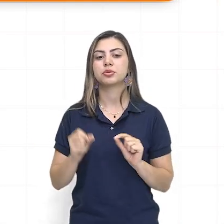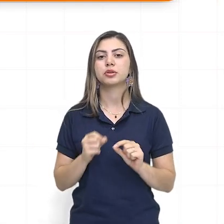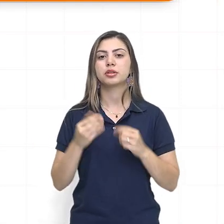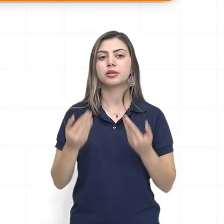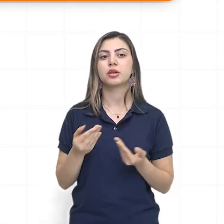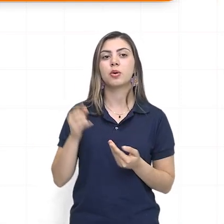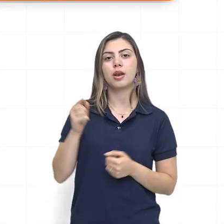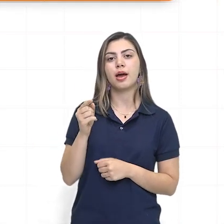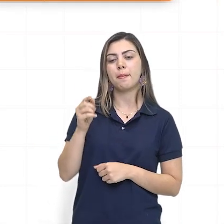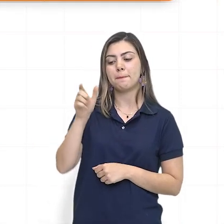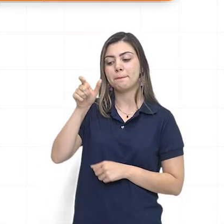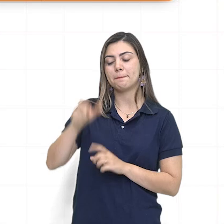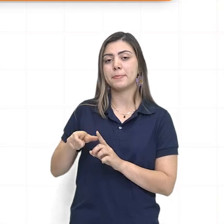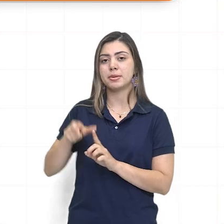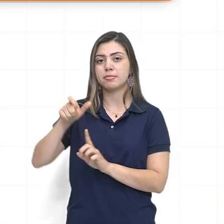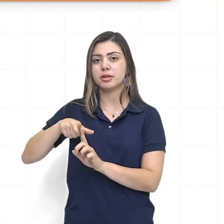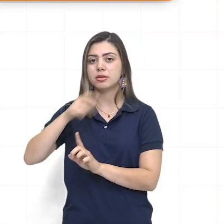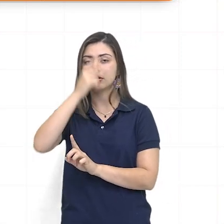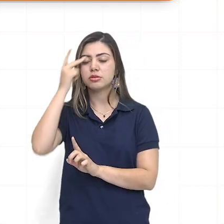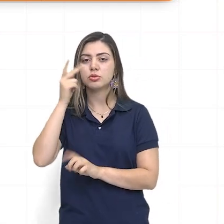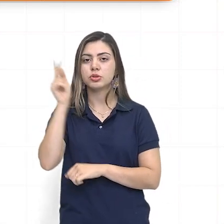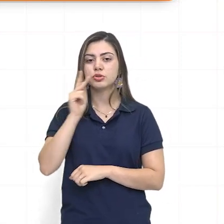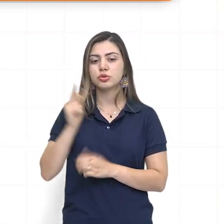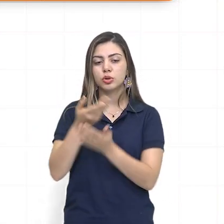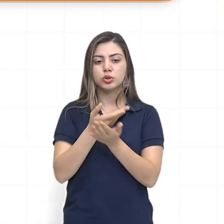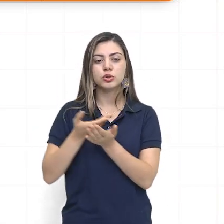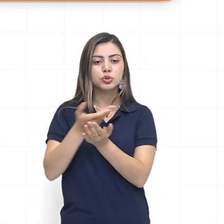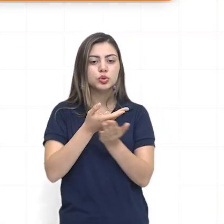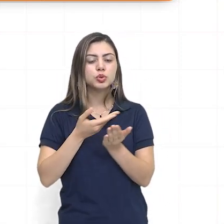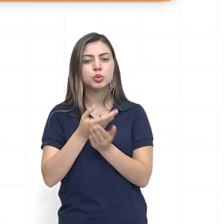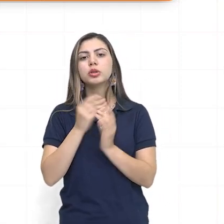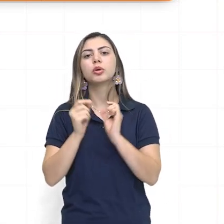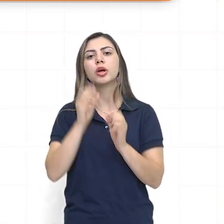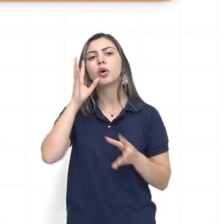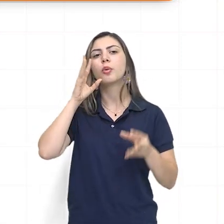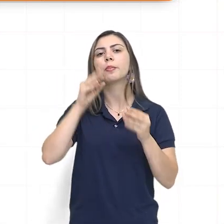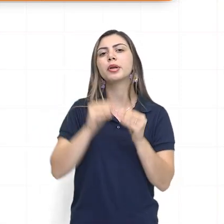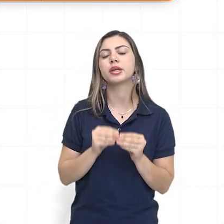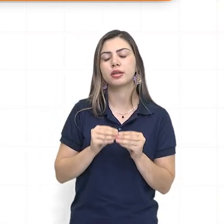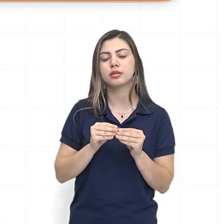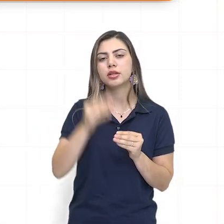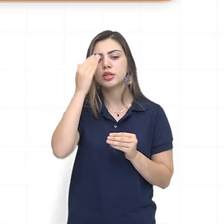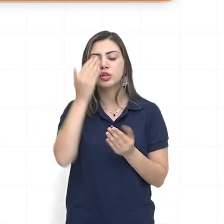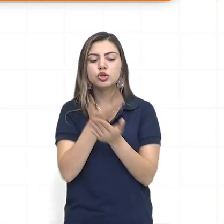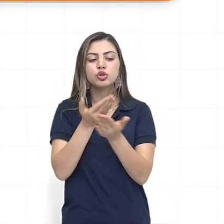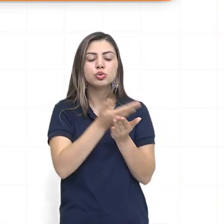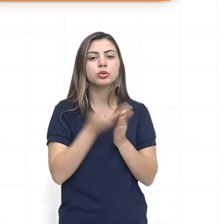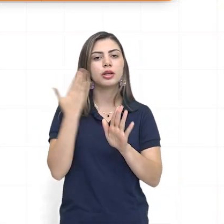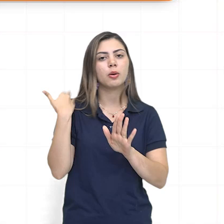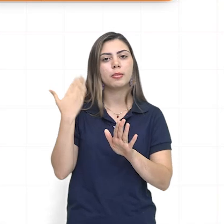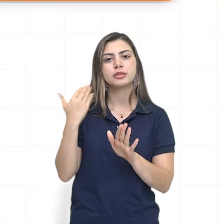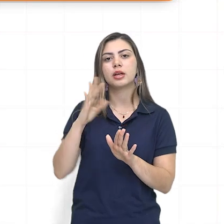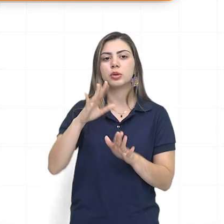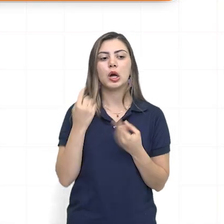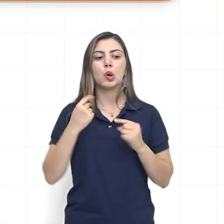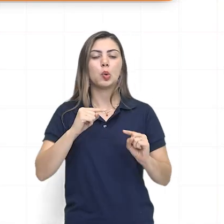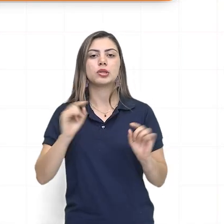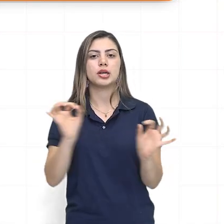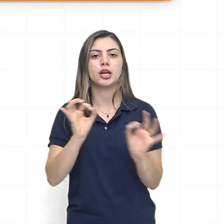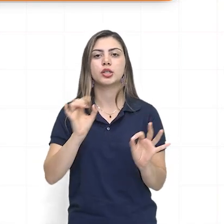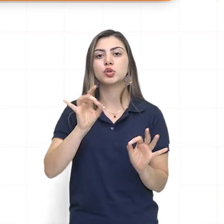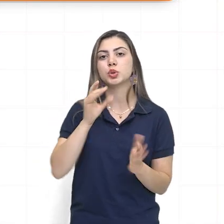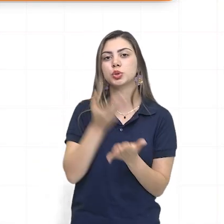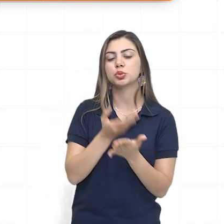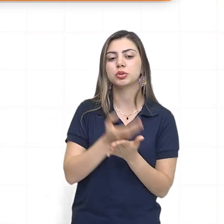função do historiador é compreender, não o de julgar o passado. Logo, o